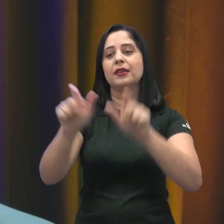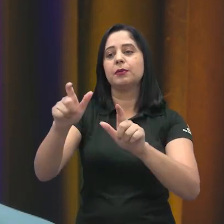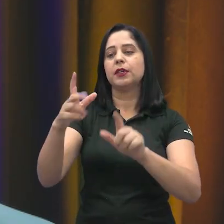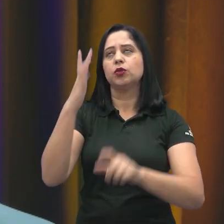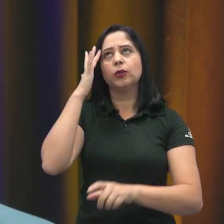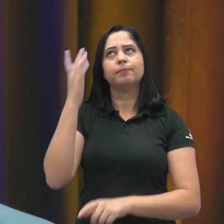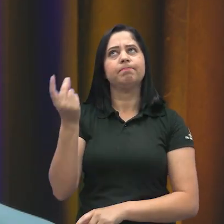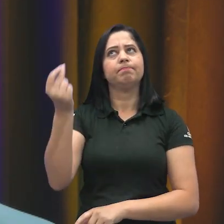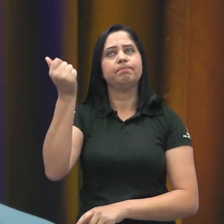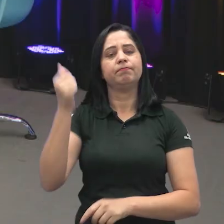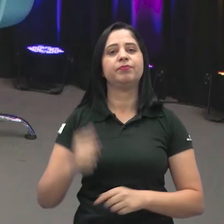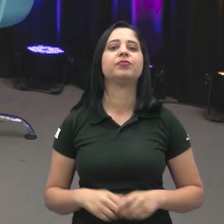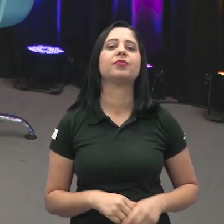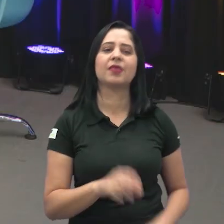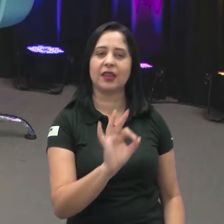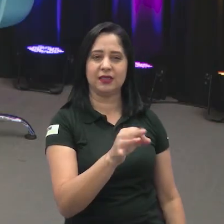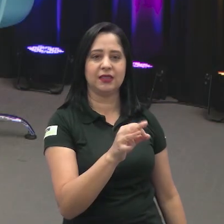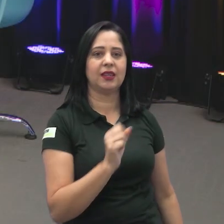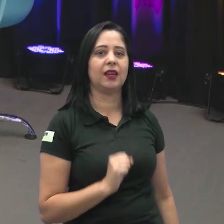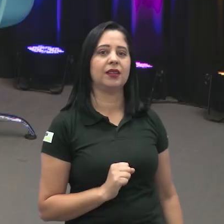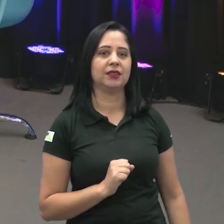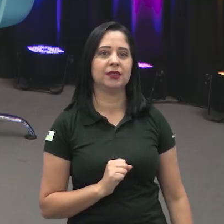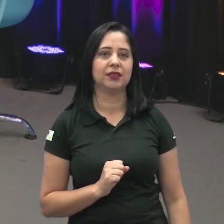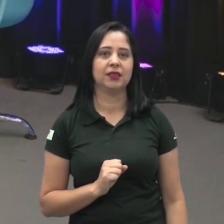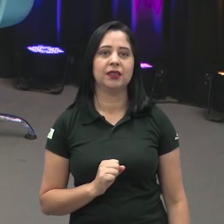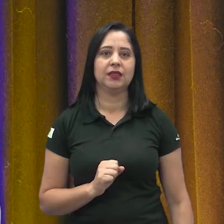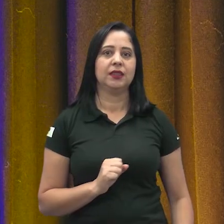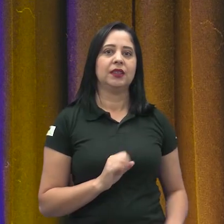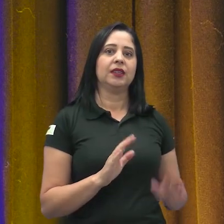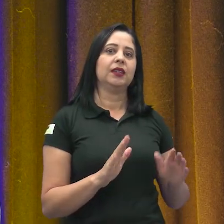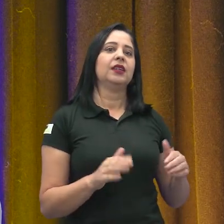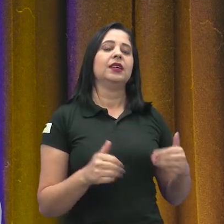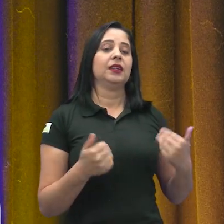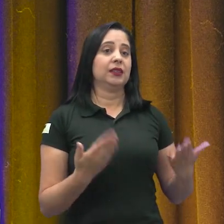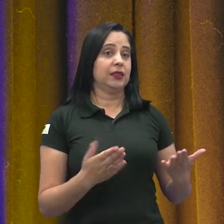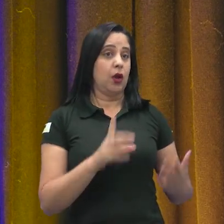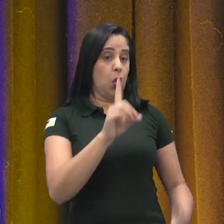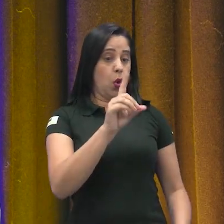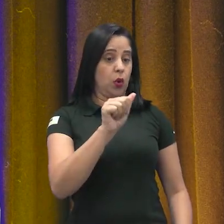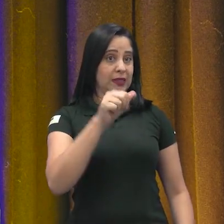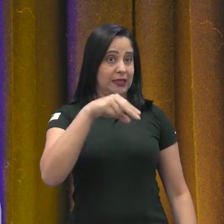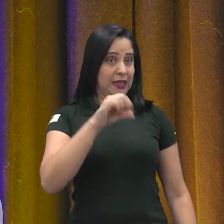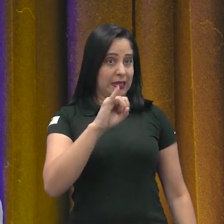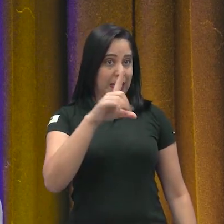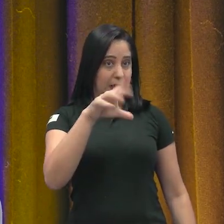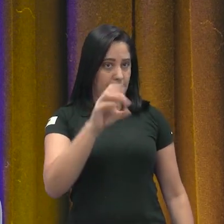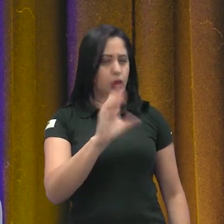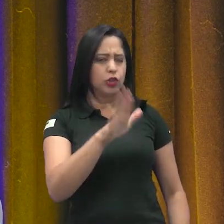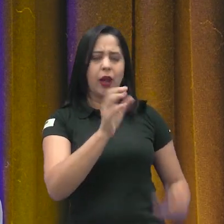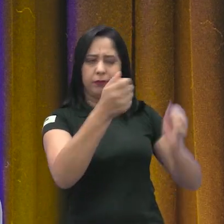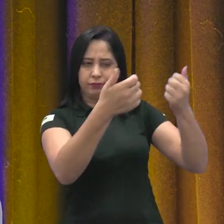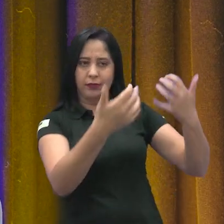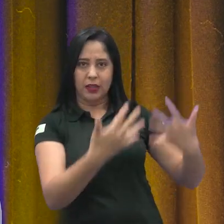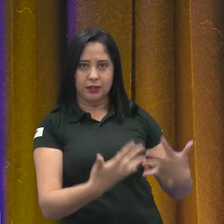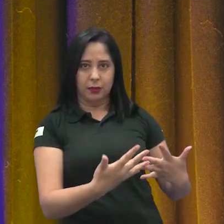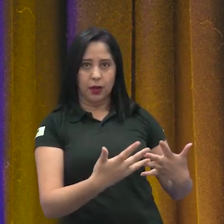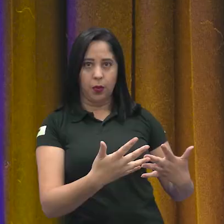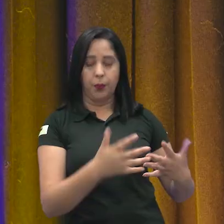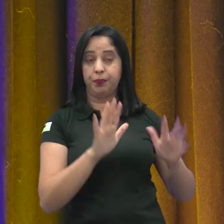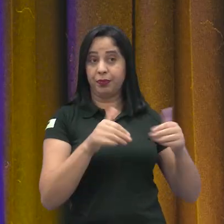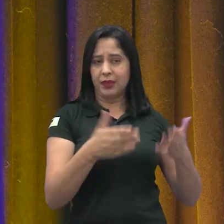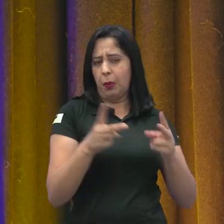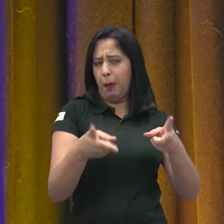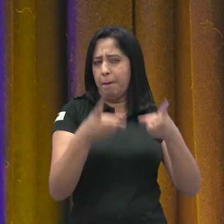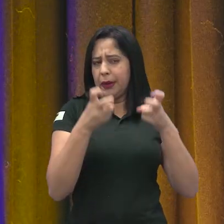liderança essencial? Exatamente, Pri. Até ligando um pouco ao que o Danilo trouxe agora há pouco, as pessoas, o que eu